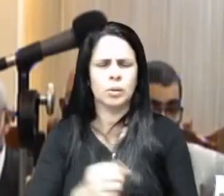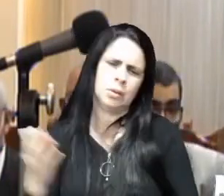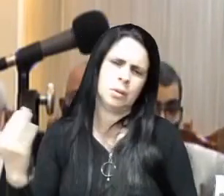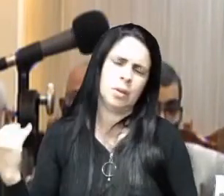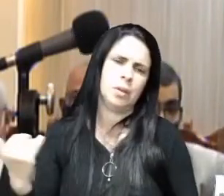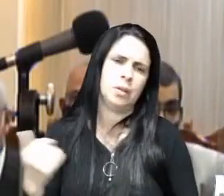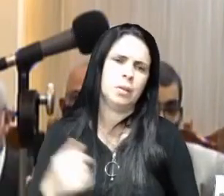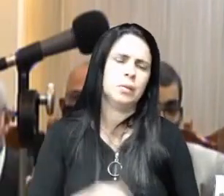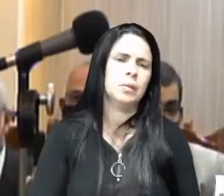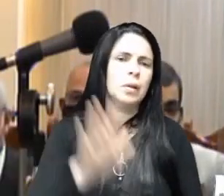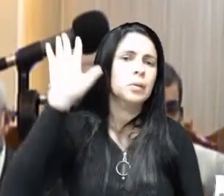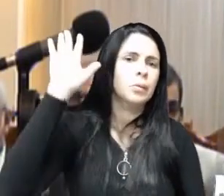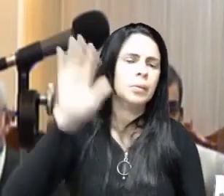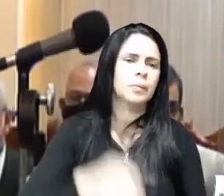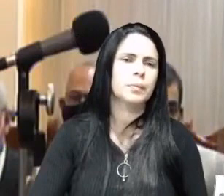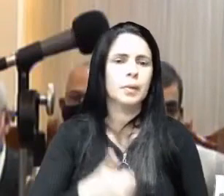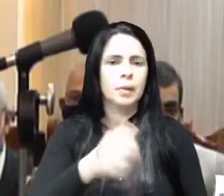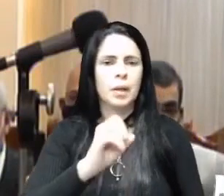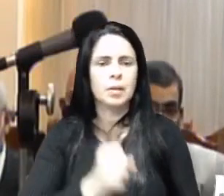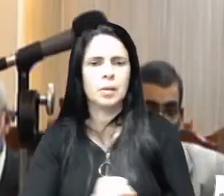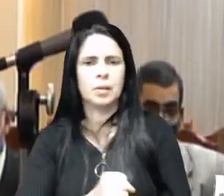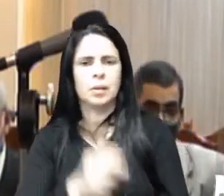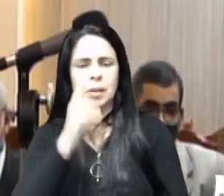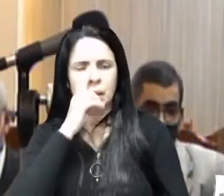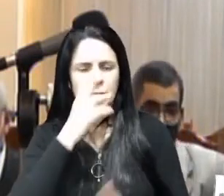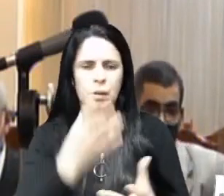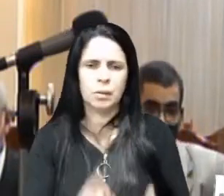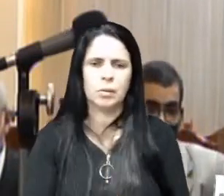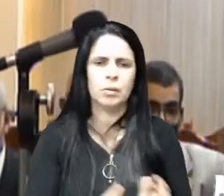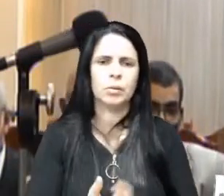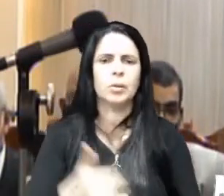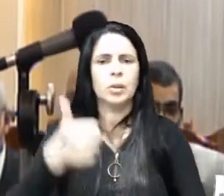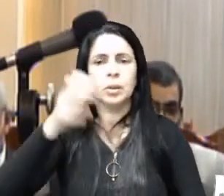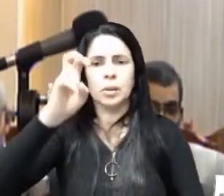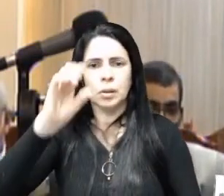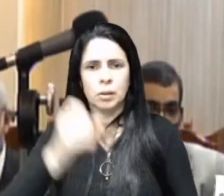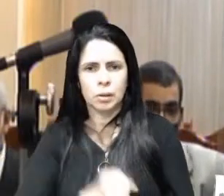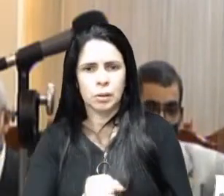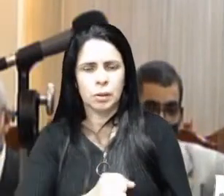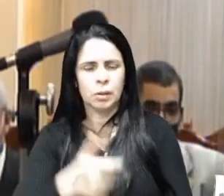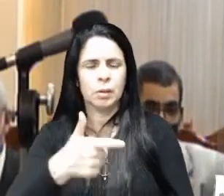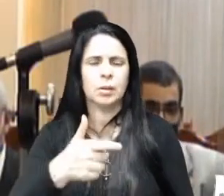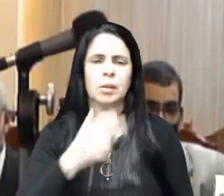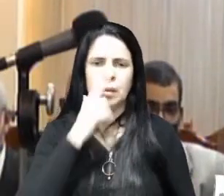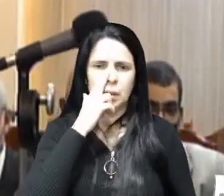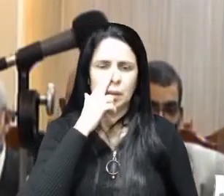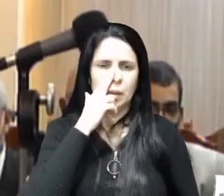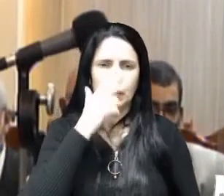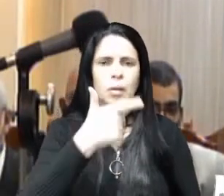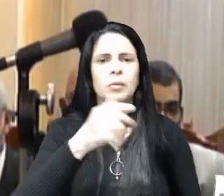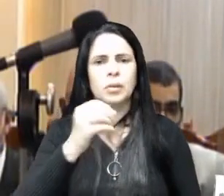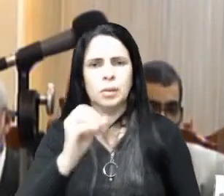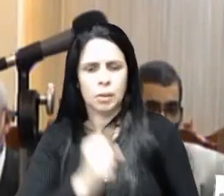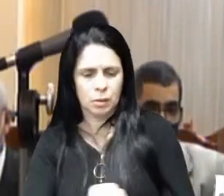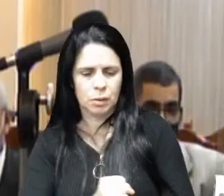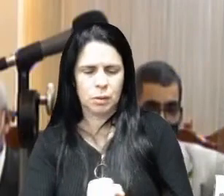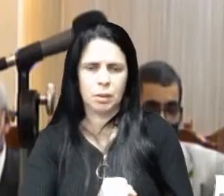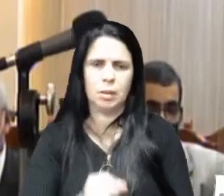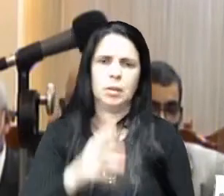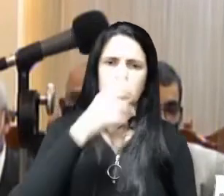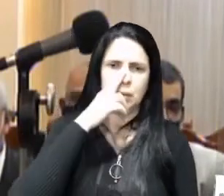10 anos de crente, 15 anos de crente, pode levantar sem medo, 20 anos de crente, 30 anos de